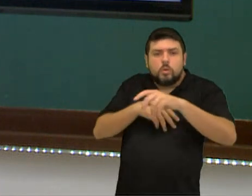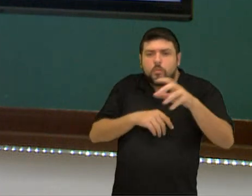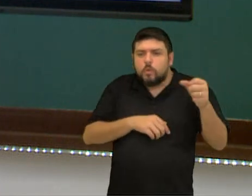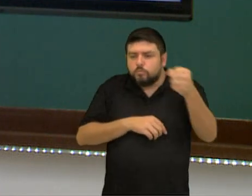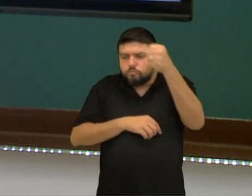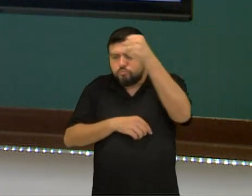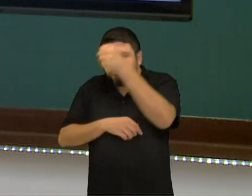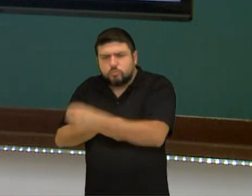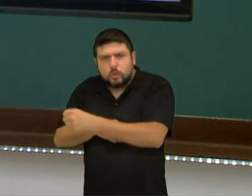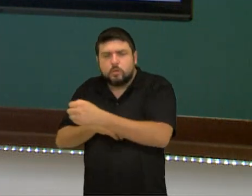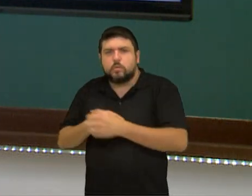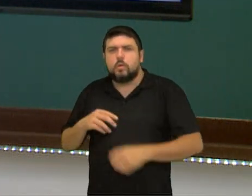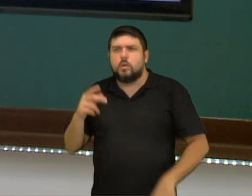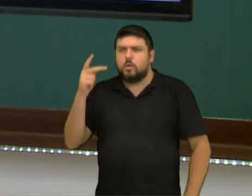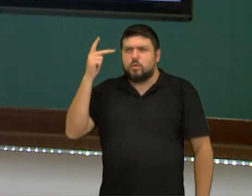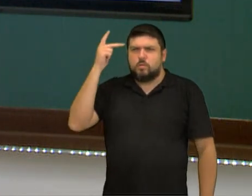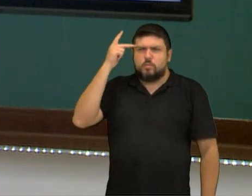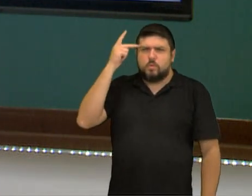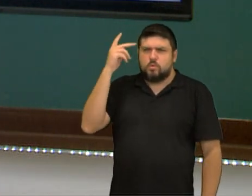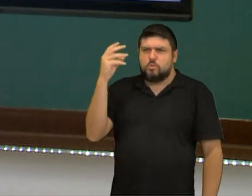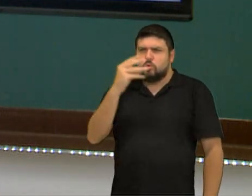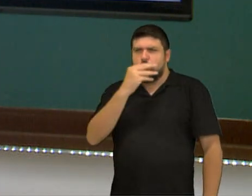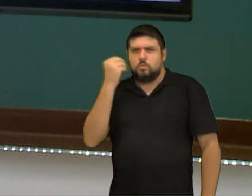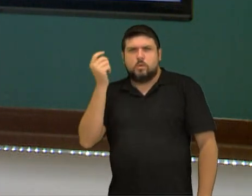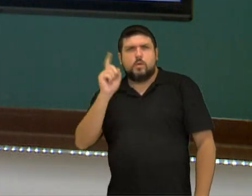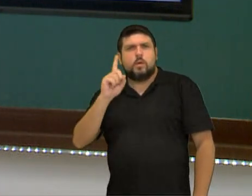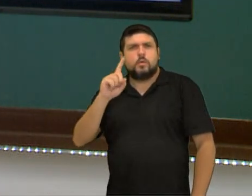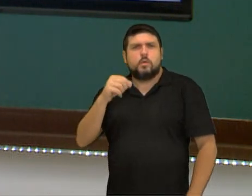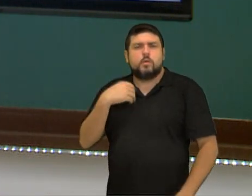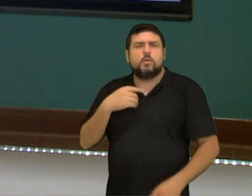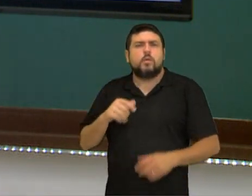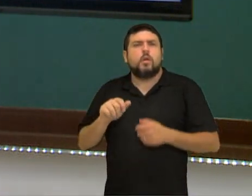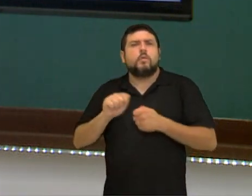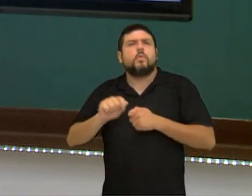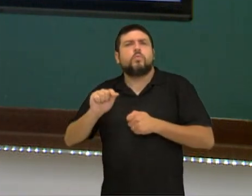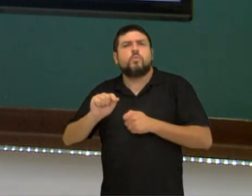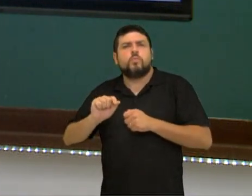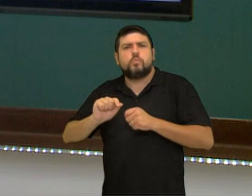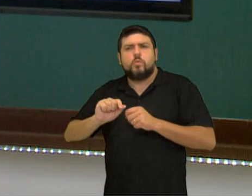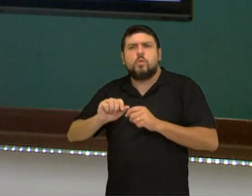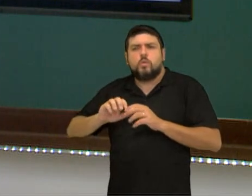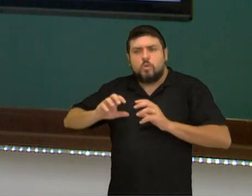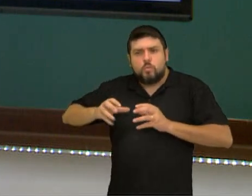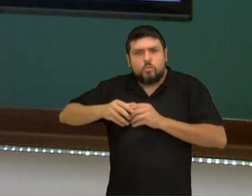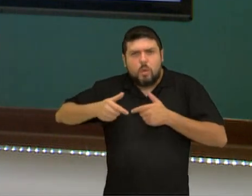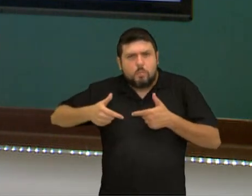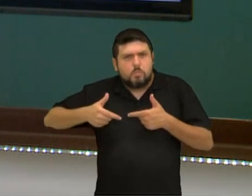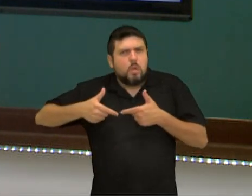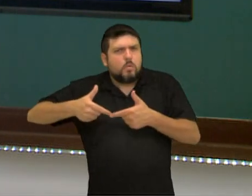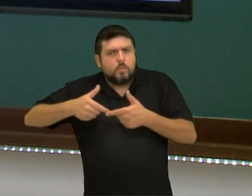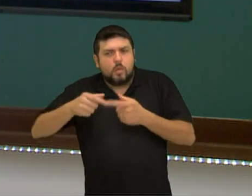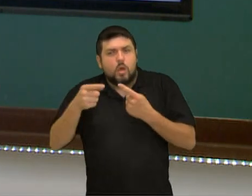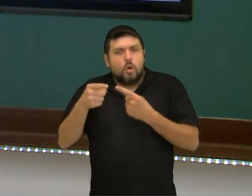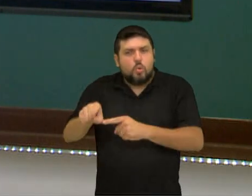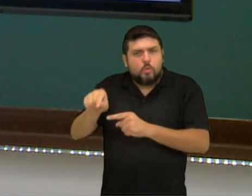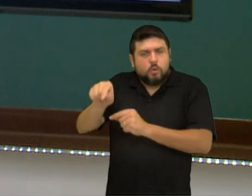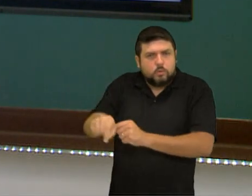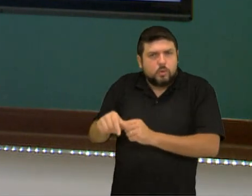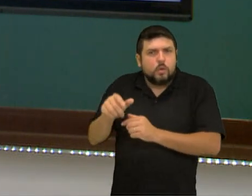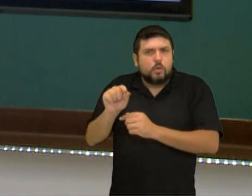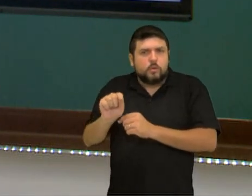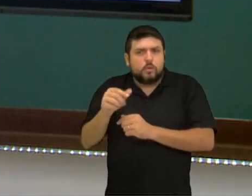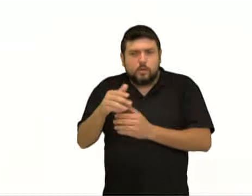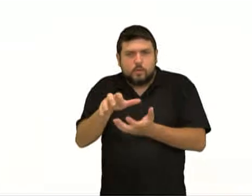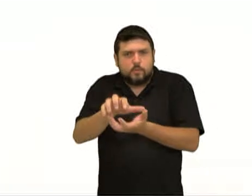Os paulistas não gostaram dessa nomeação, formaram uma frente de luta, a Frente Única Paulista, e exigiam do